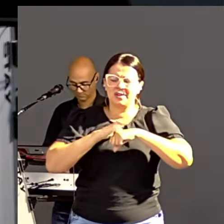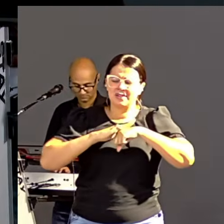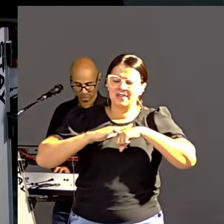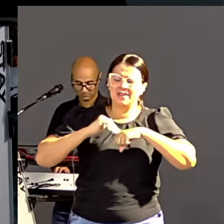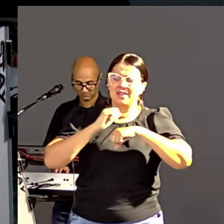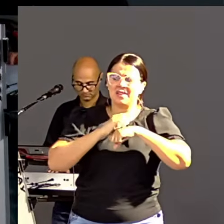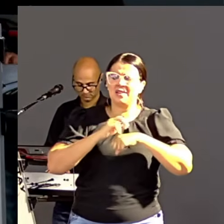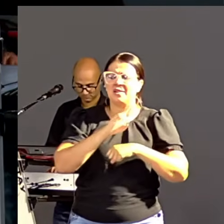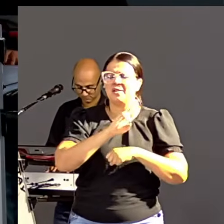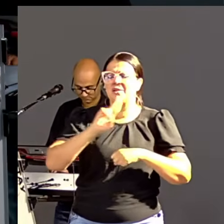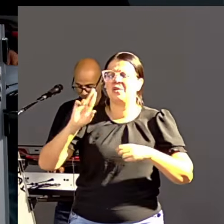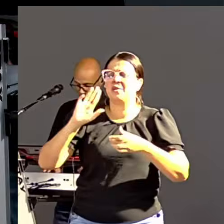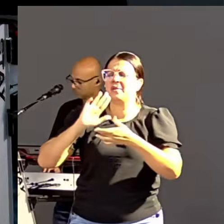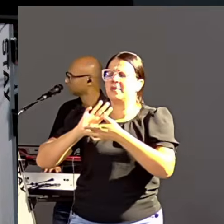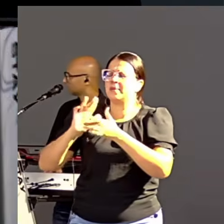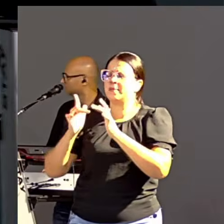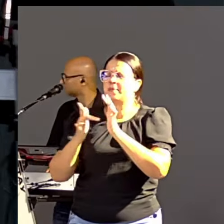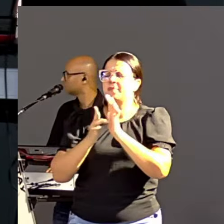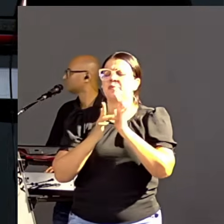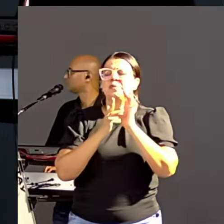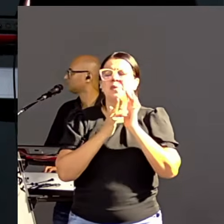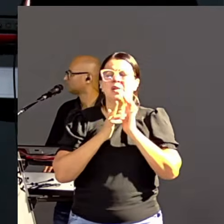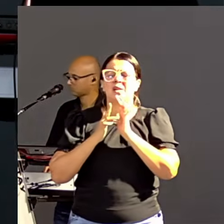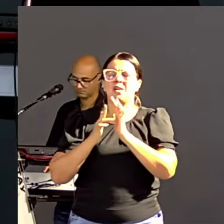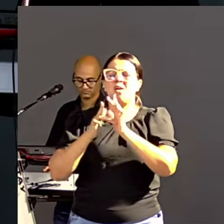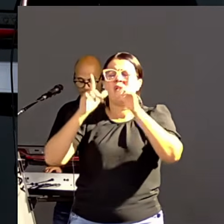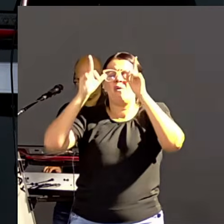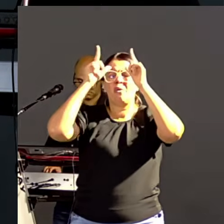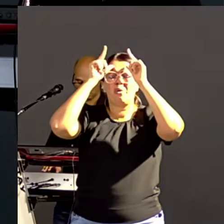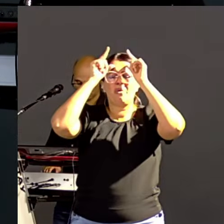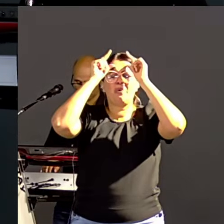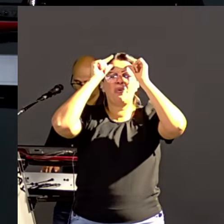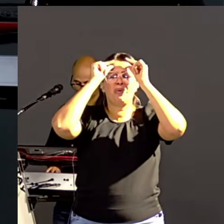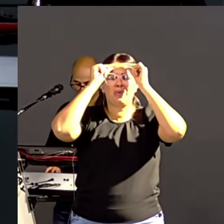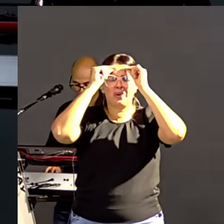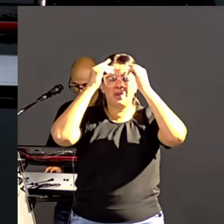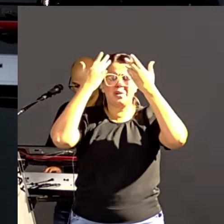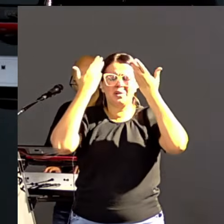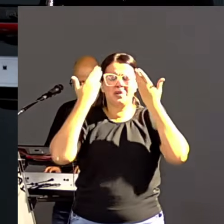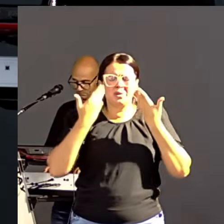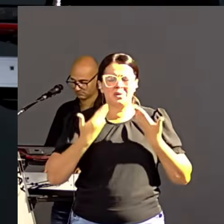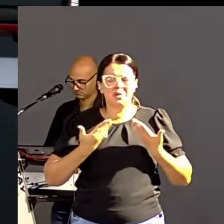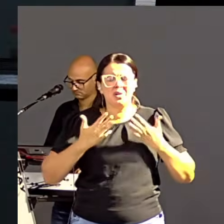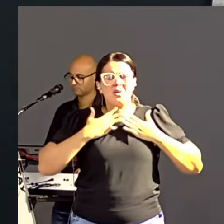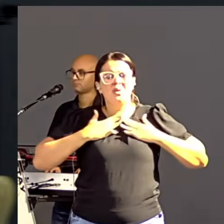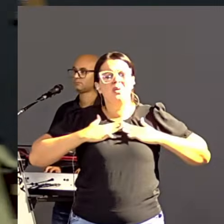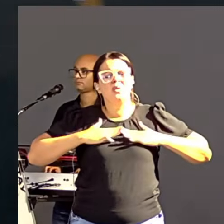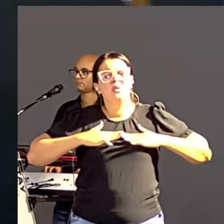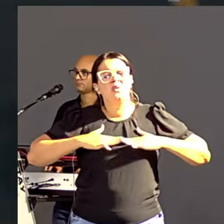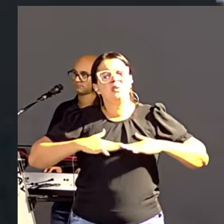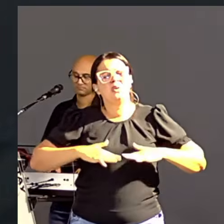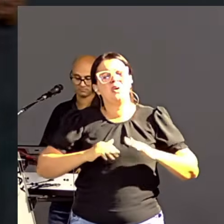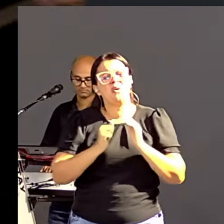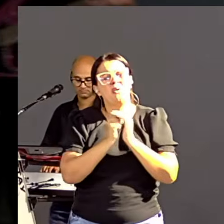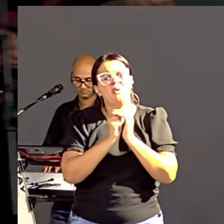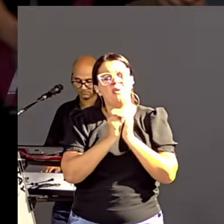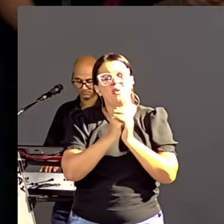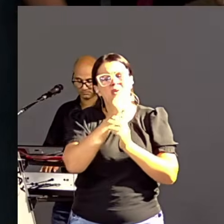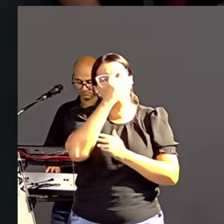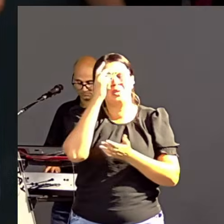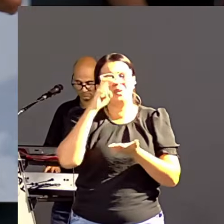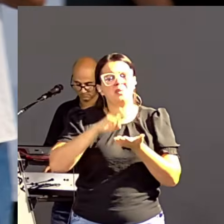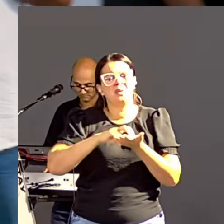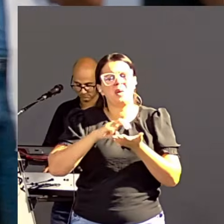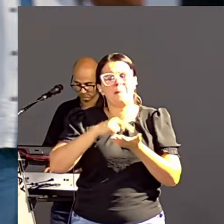No nome de Jesus, traga alívio, meu Deus, sobre toda a alma cansada. Eu oro nessa manhã por pessoas que estão se